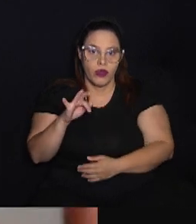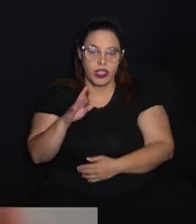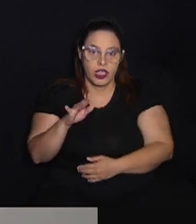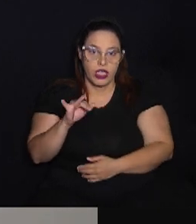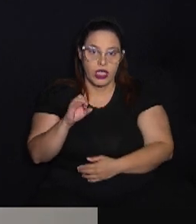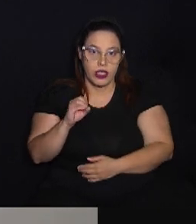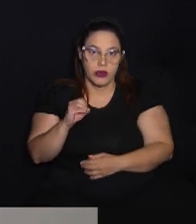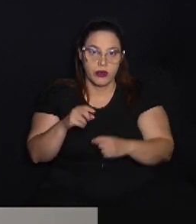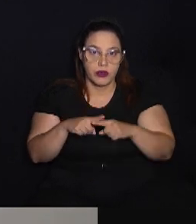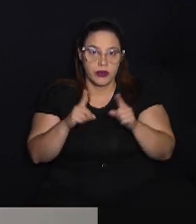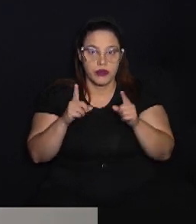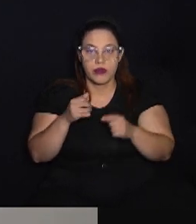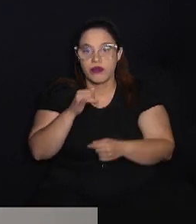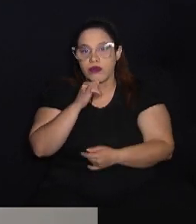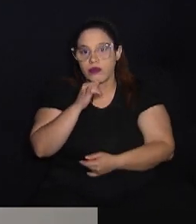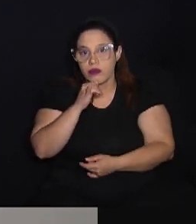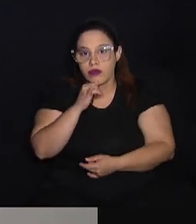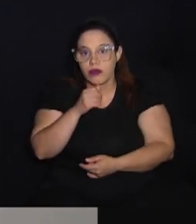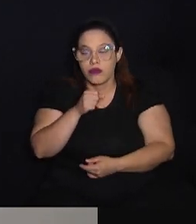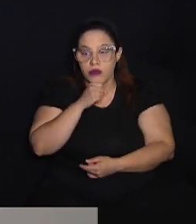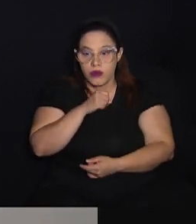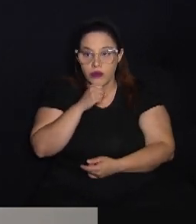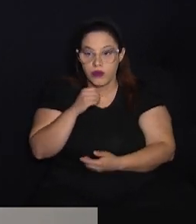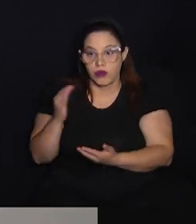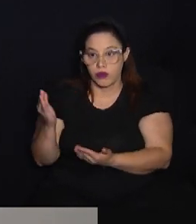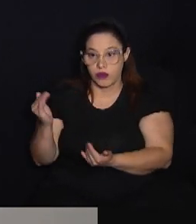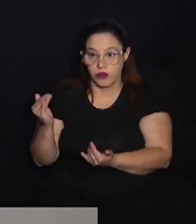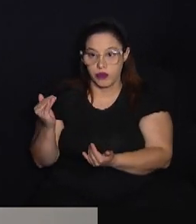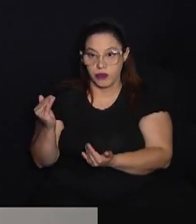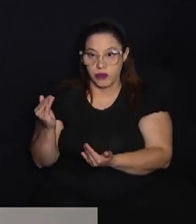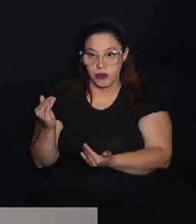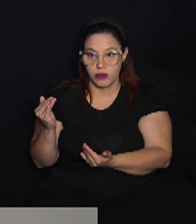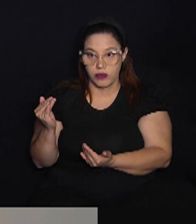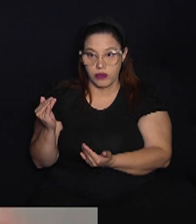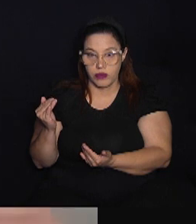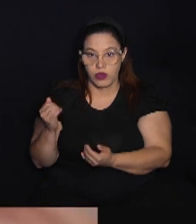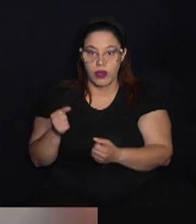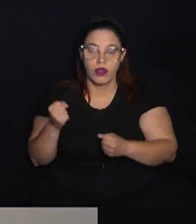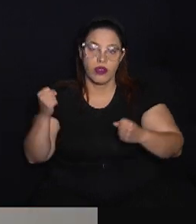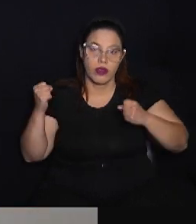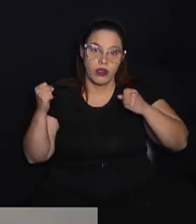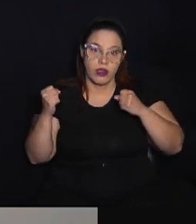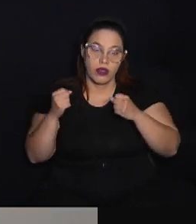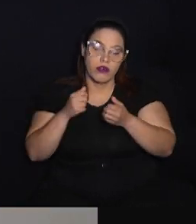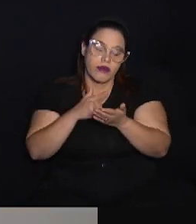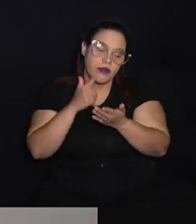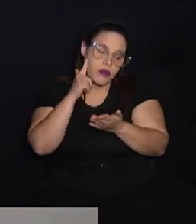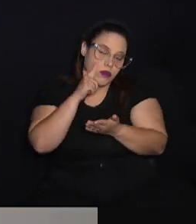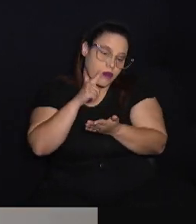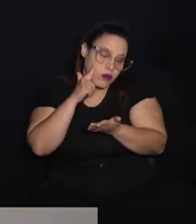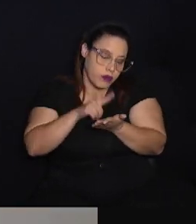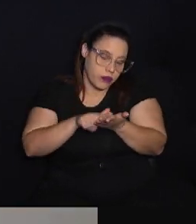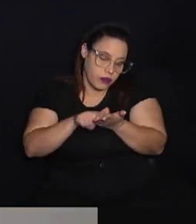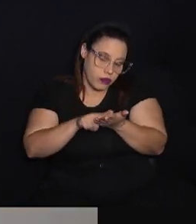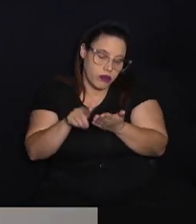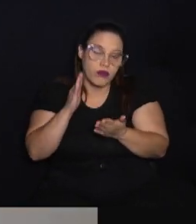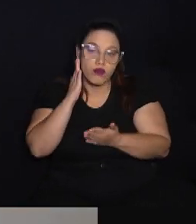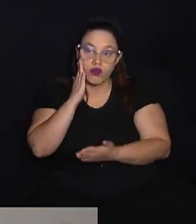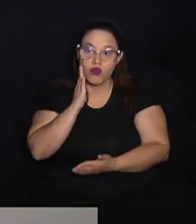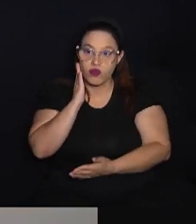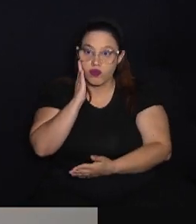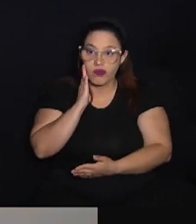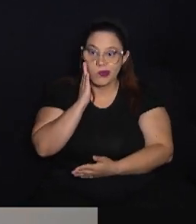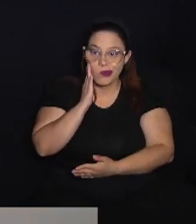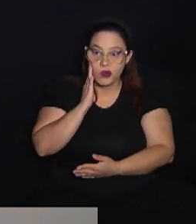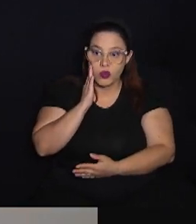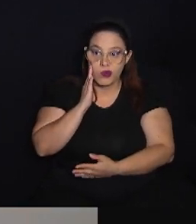padronizado. Mas, por exemplo, para pacientes mais jovens, a gente mantém uma rotina de limpeza e hidratação de acordo